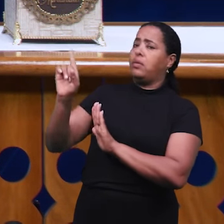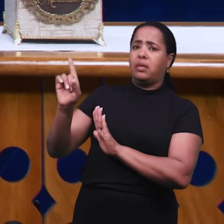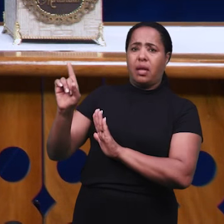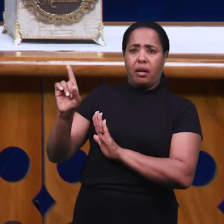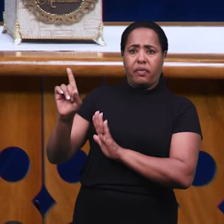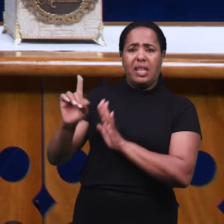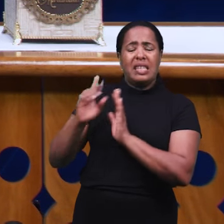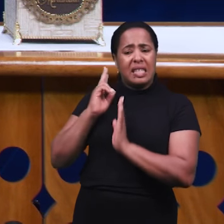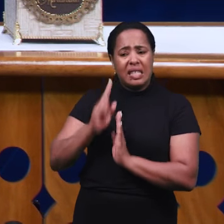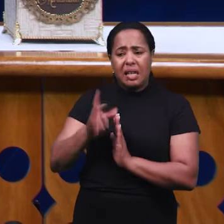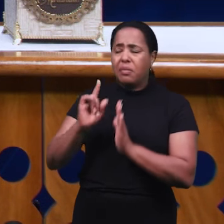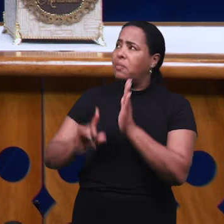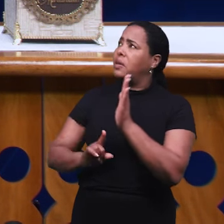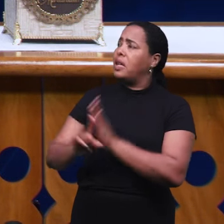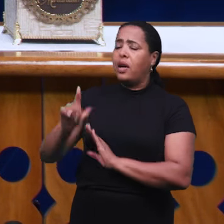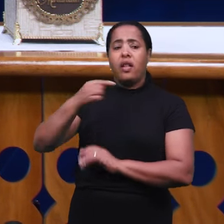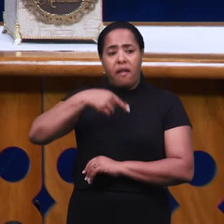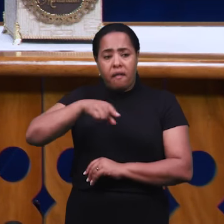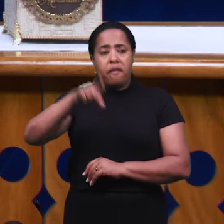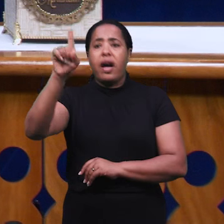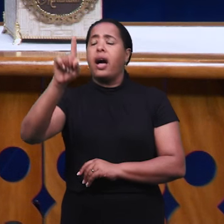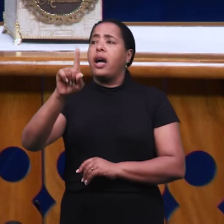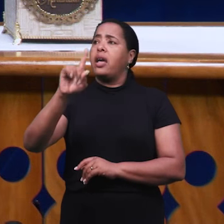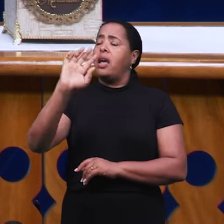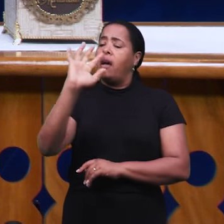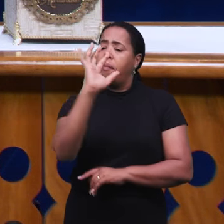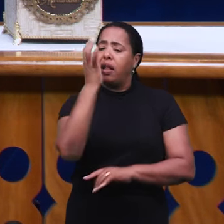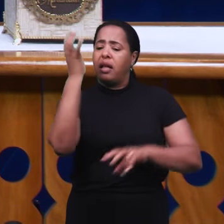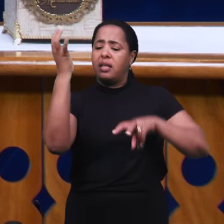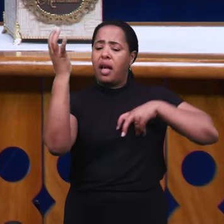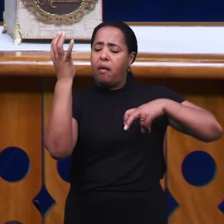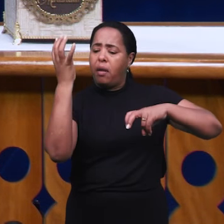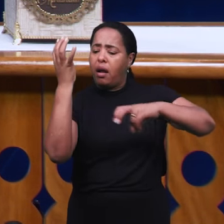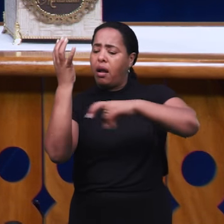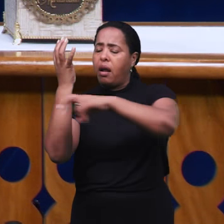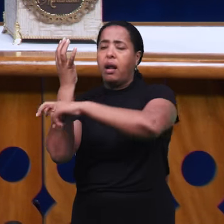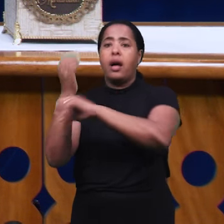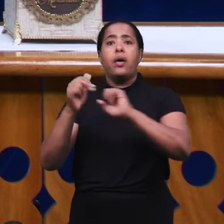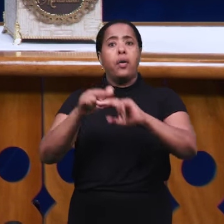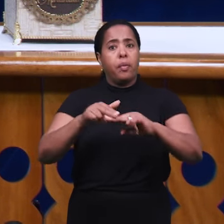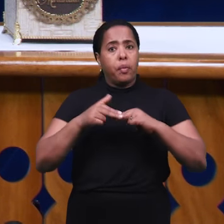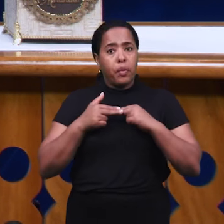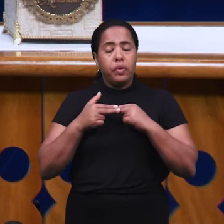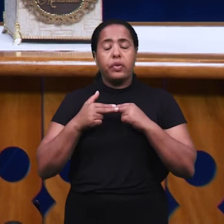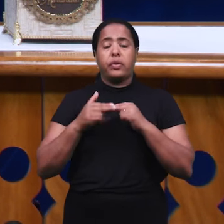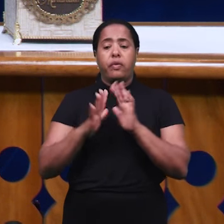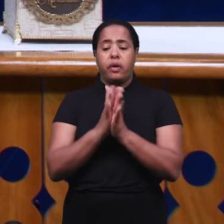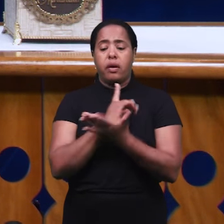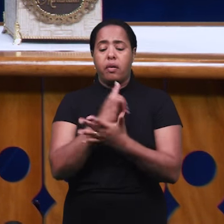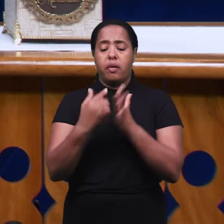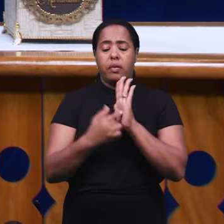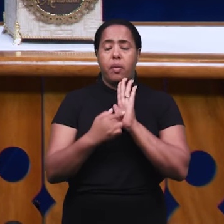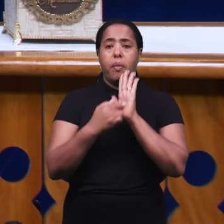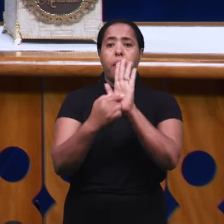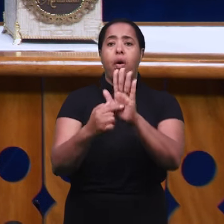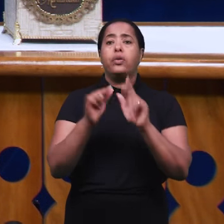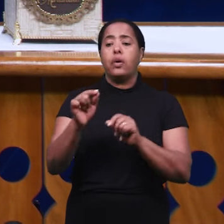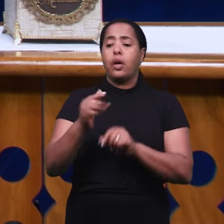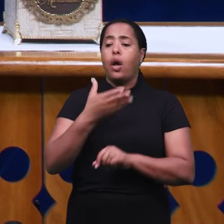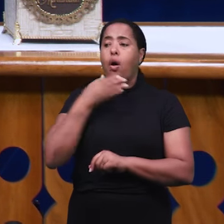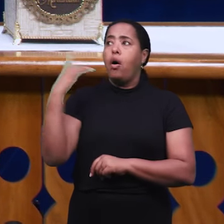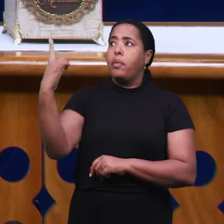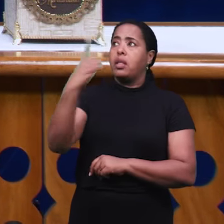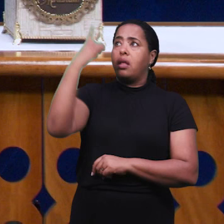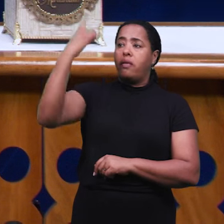Outras falam, rodeia pelas árvores. Por isso que a palavra fala que Davi era um homem segundo o coração